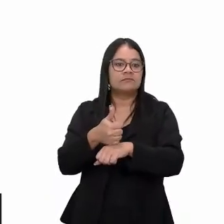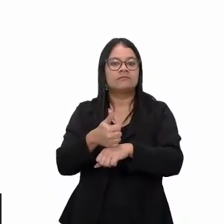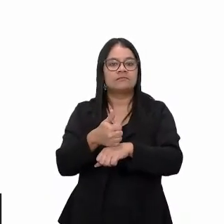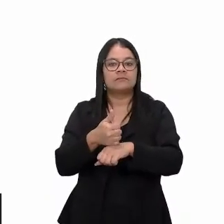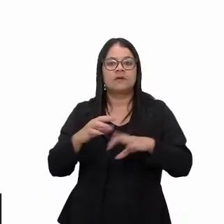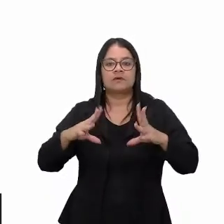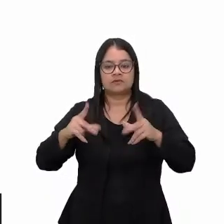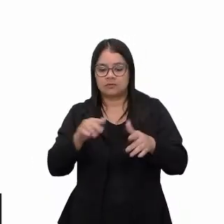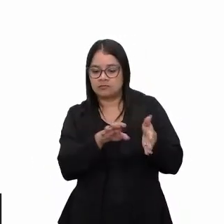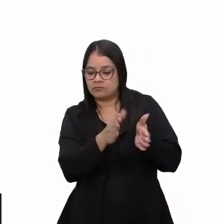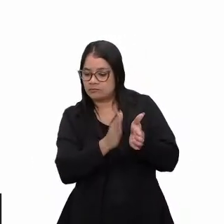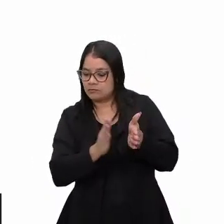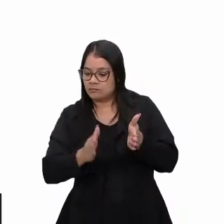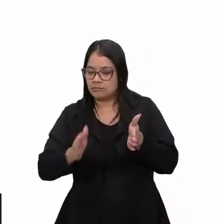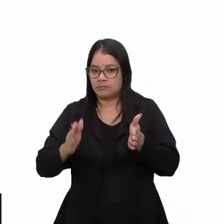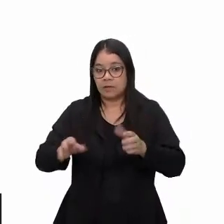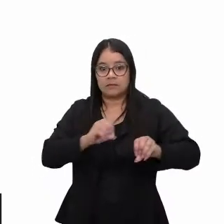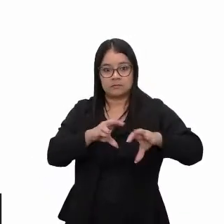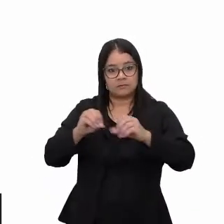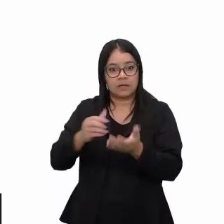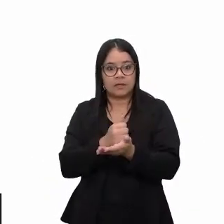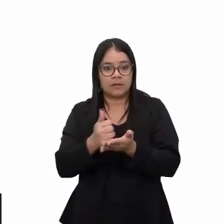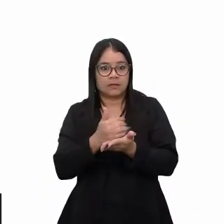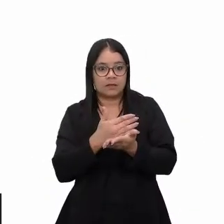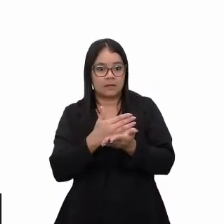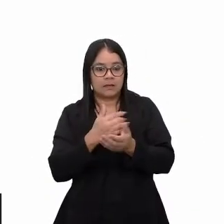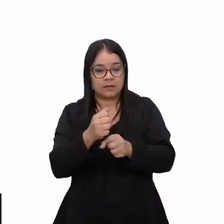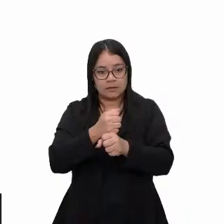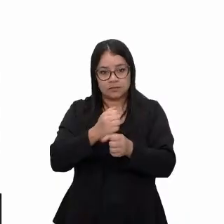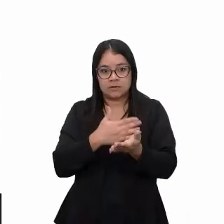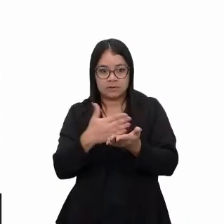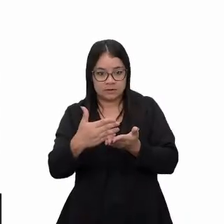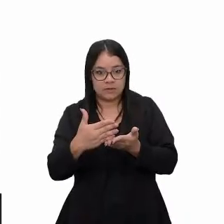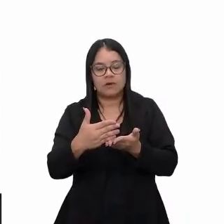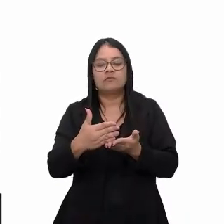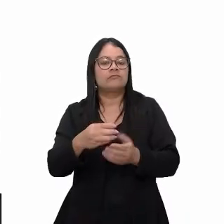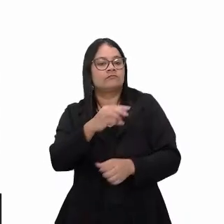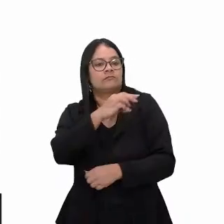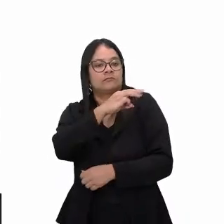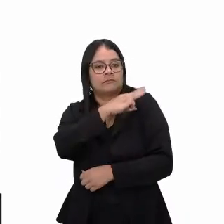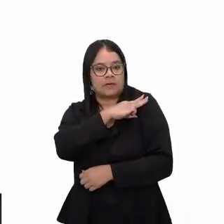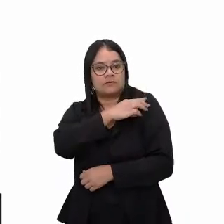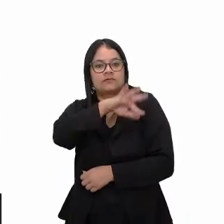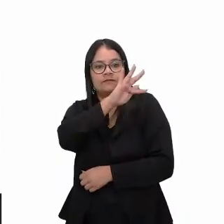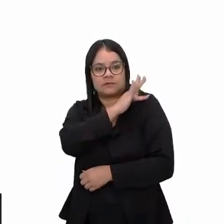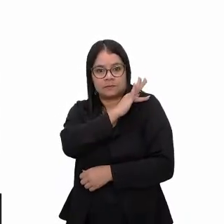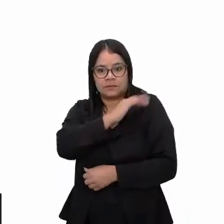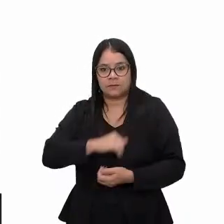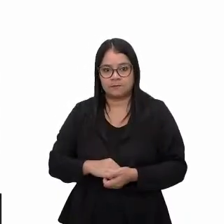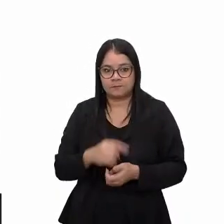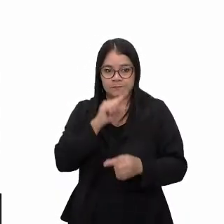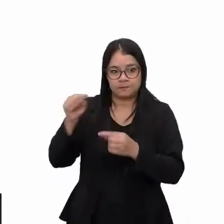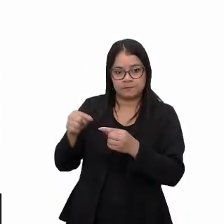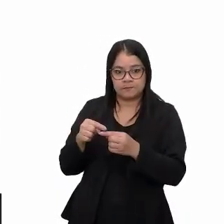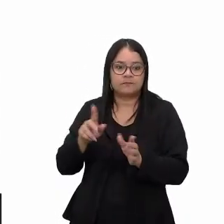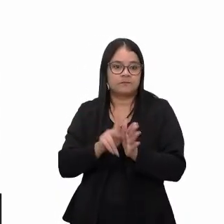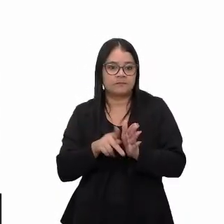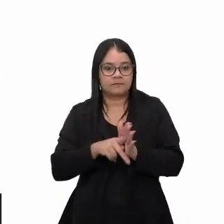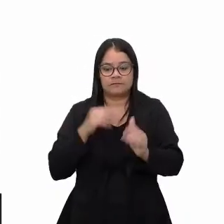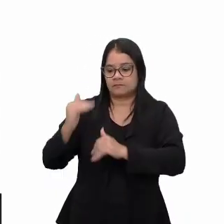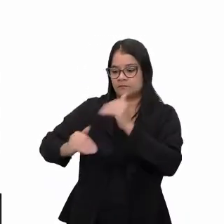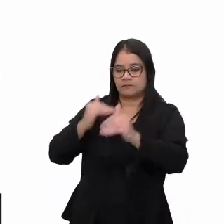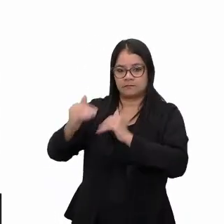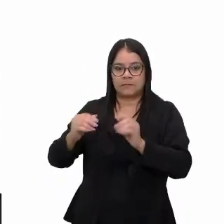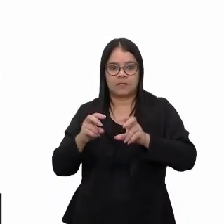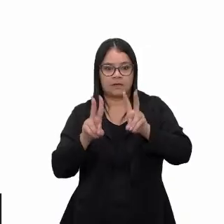todas as etapas de ensino, anos iniciais e finais de ensino médio, ensino fundamental. E os objetivos do programa é promover o desenvolvimento